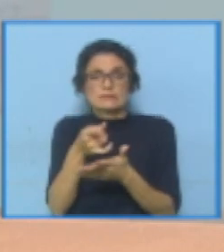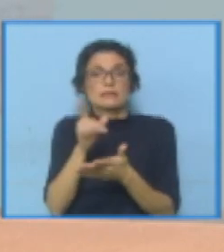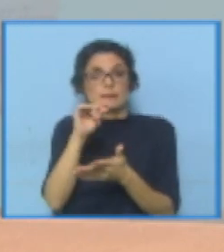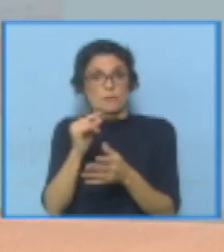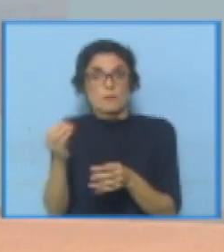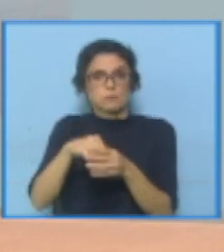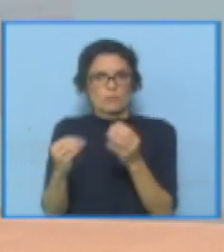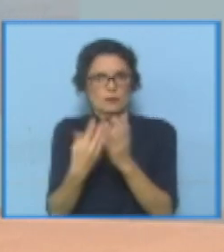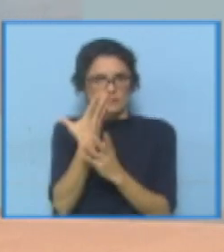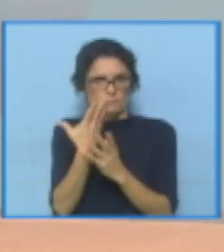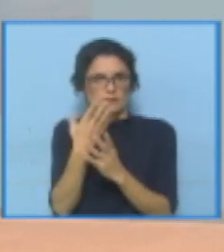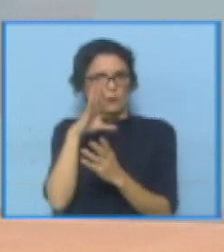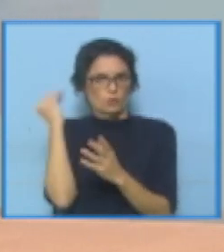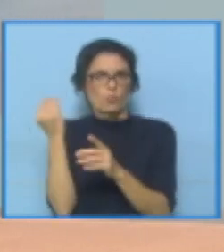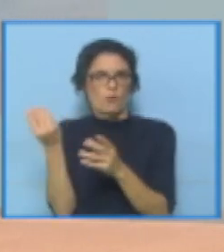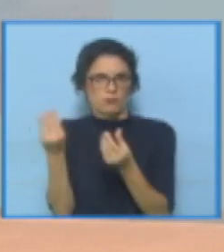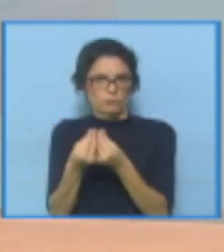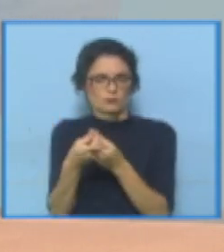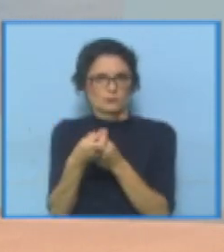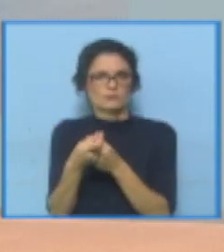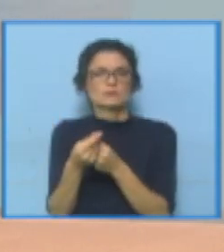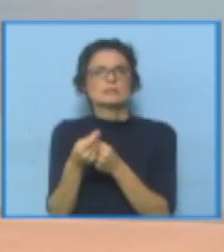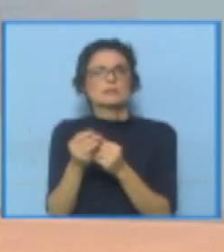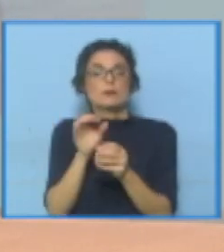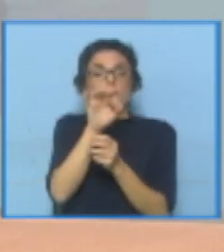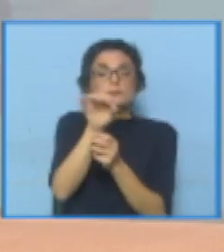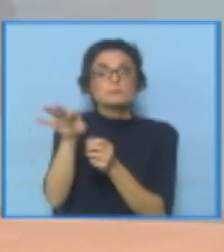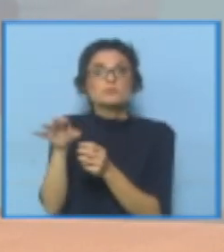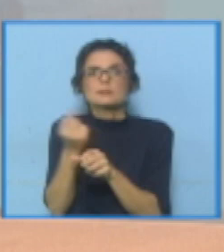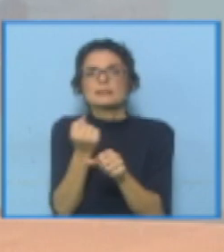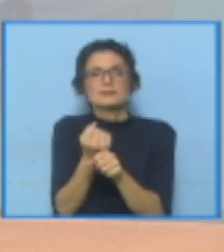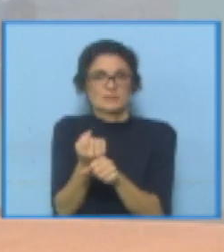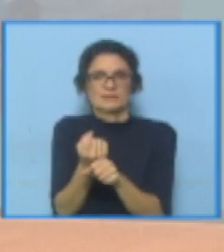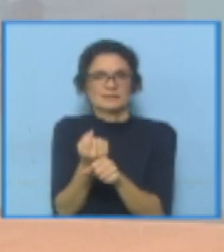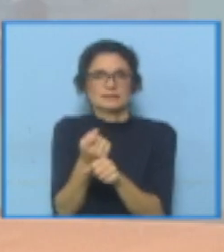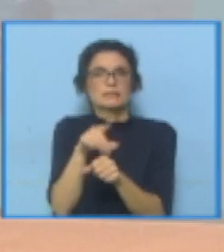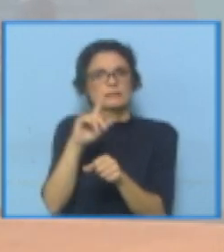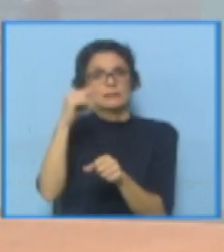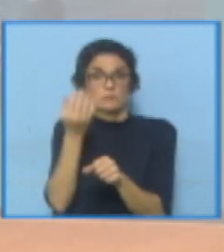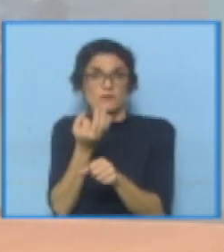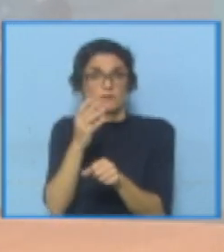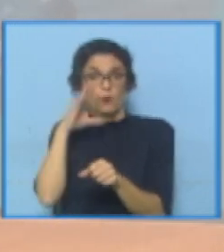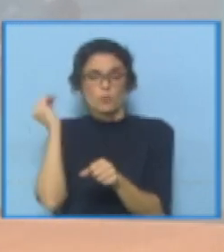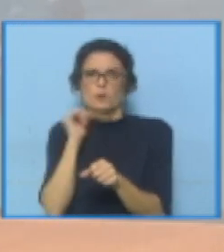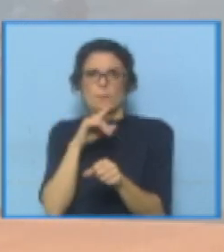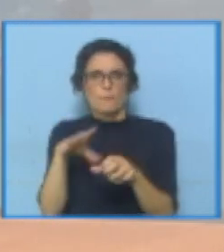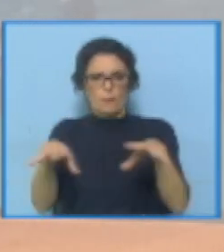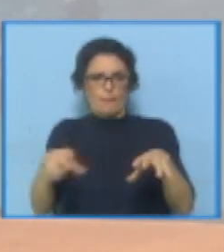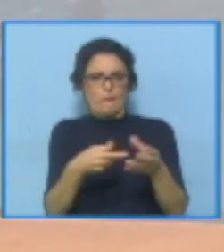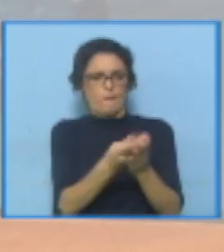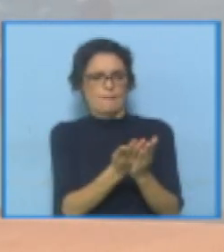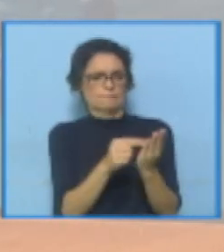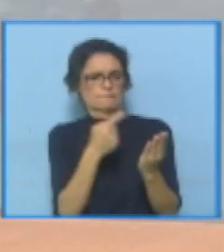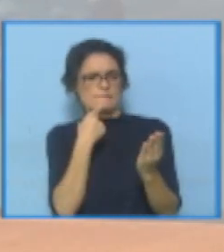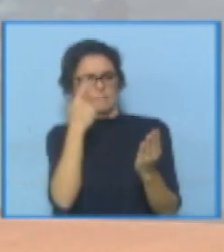criatividade dos adultos. Portanto, estas sugestões de atividades são apenas isso, sugestões. Depois o adulto pode perfeitamente pegar nestas cartas e